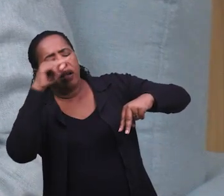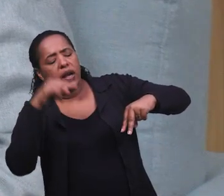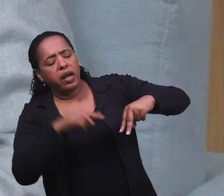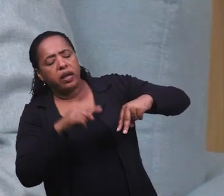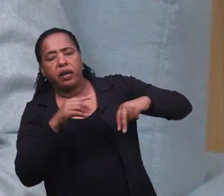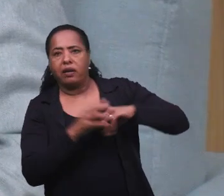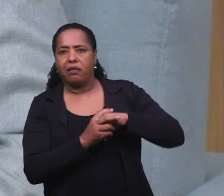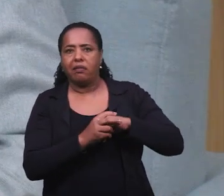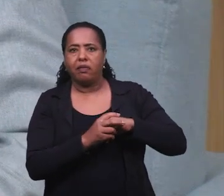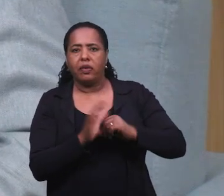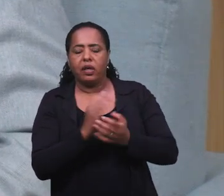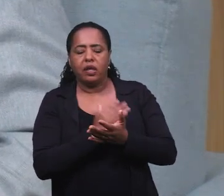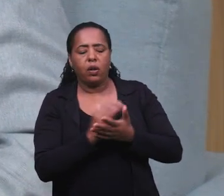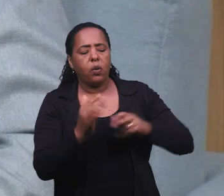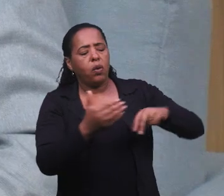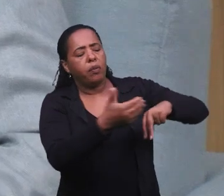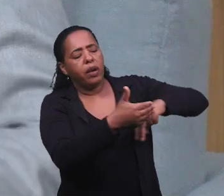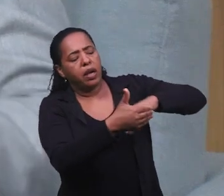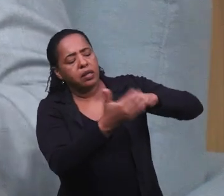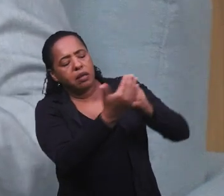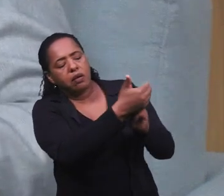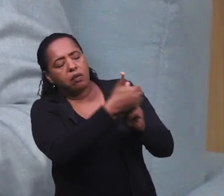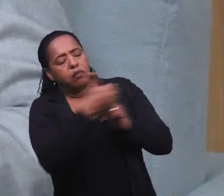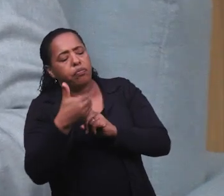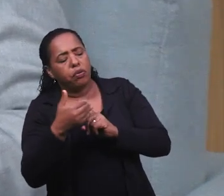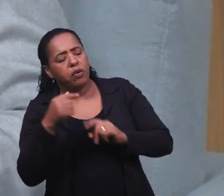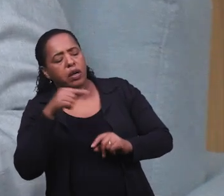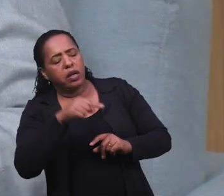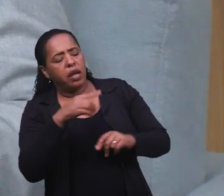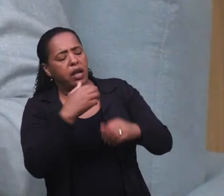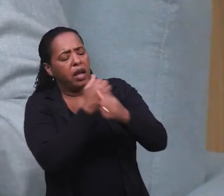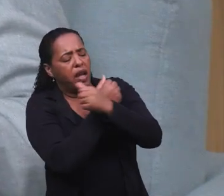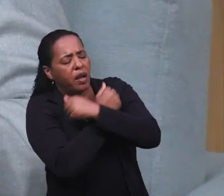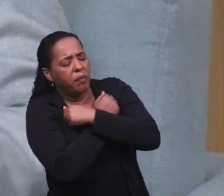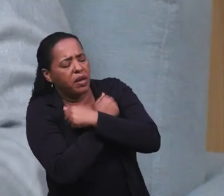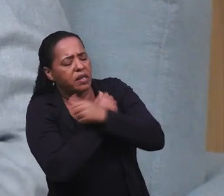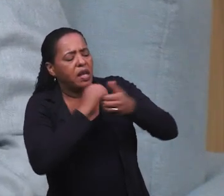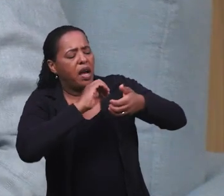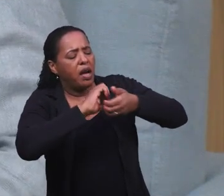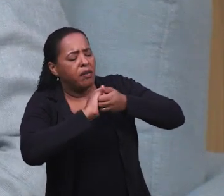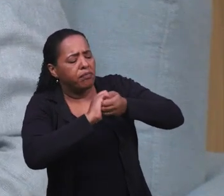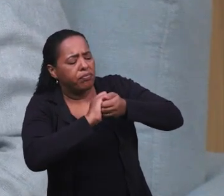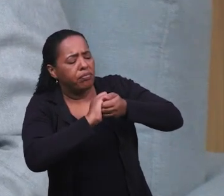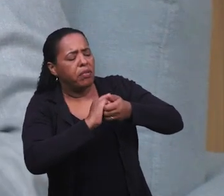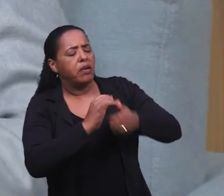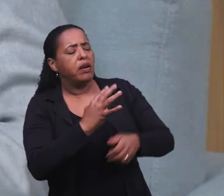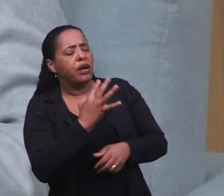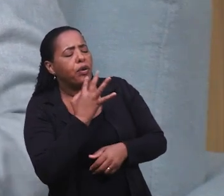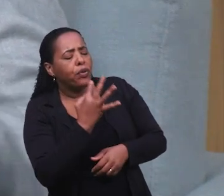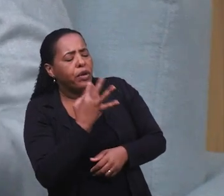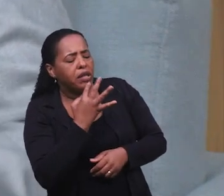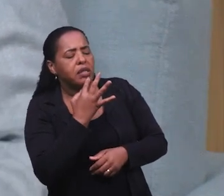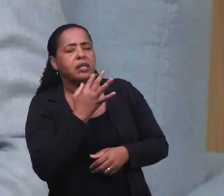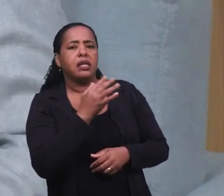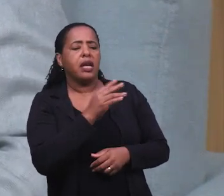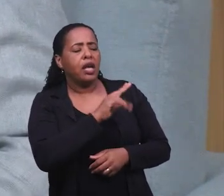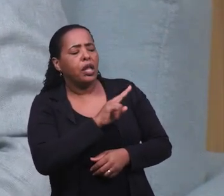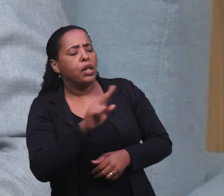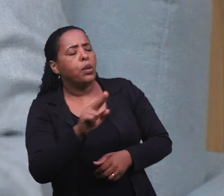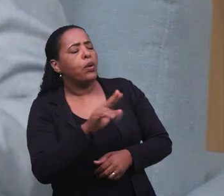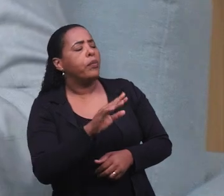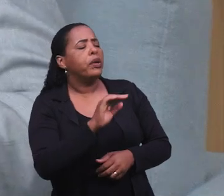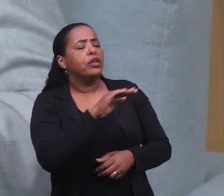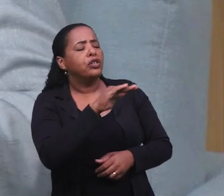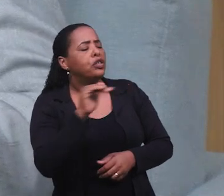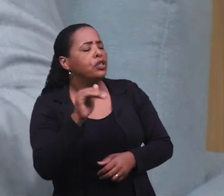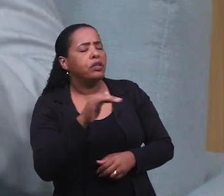São Paulo. Ela que é fisioterapeuta e faz parte do trabalho de acessibilidade juntamente com o pastor